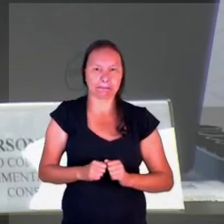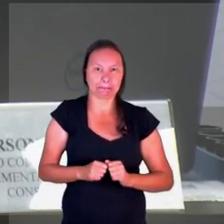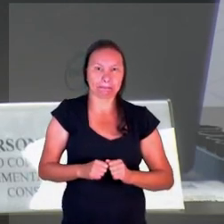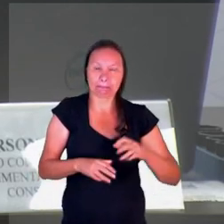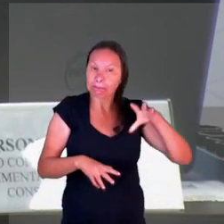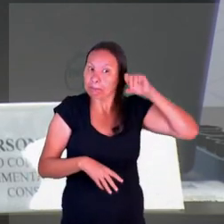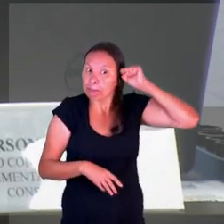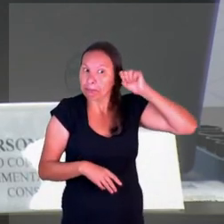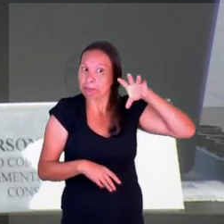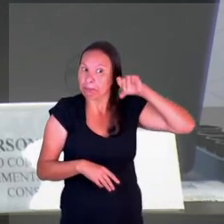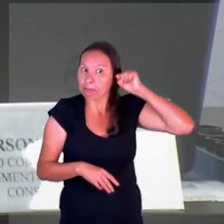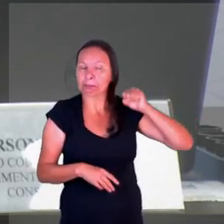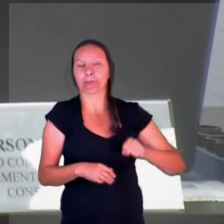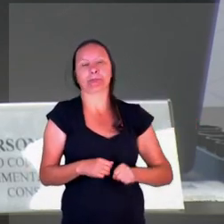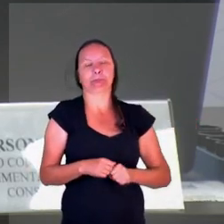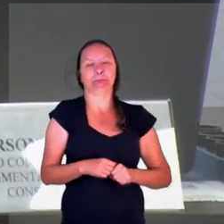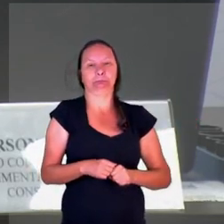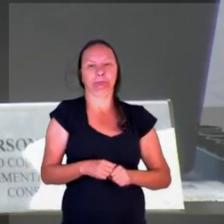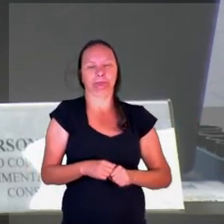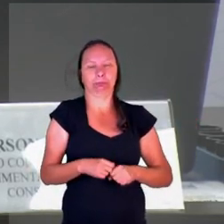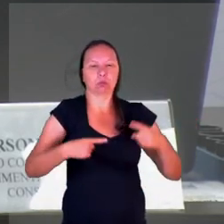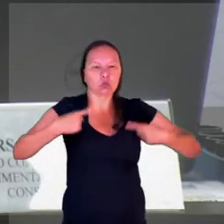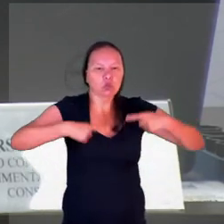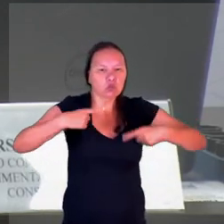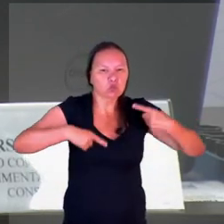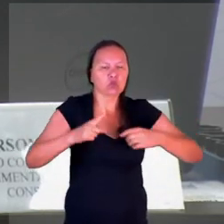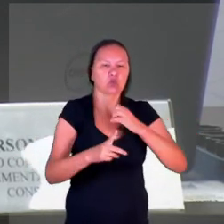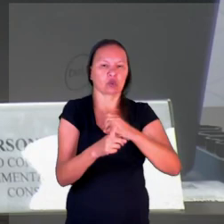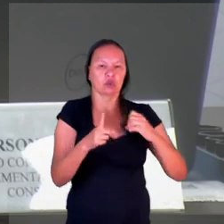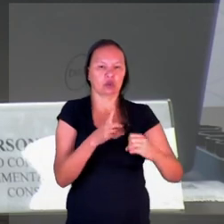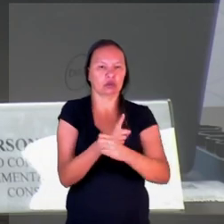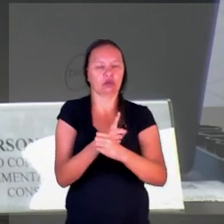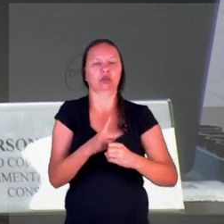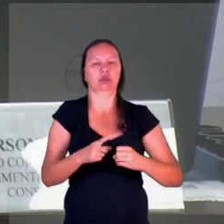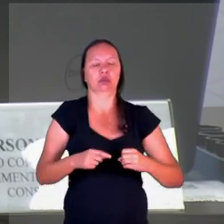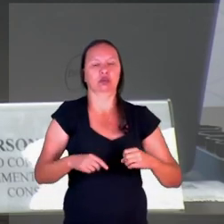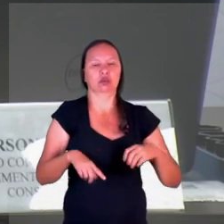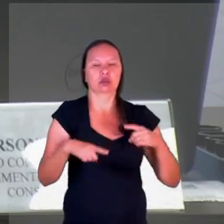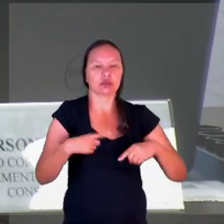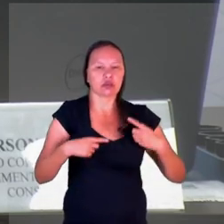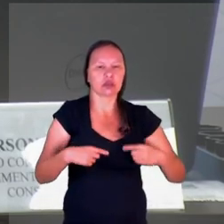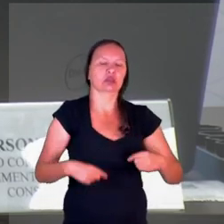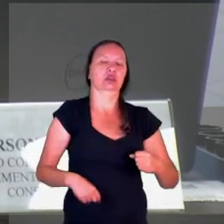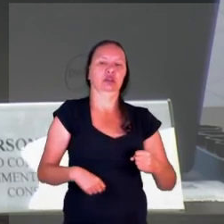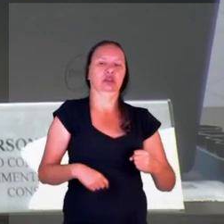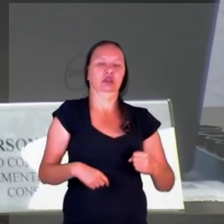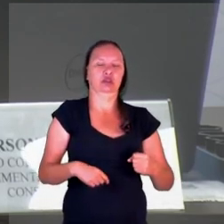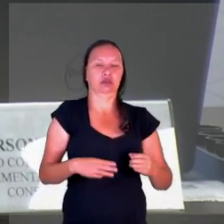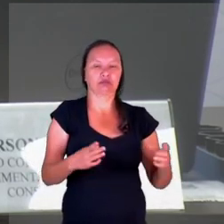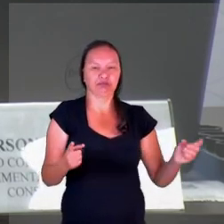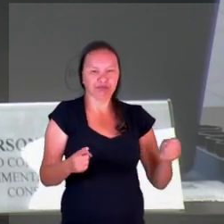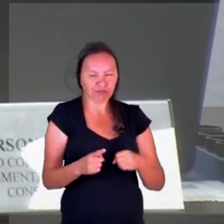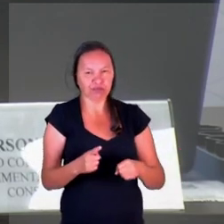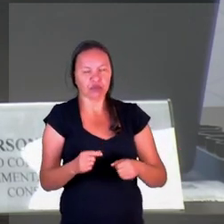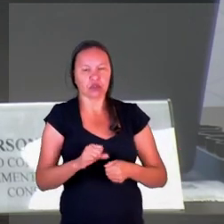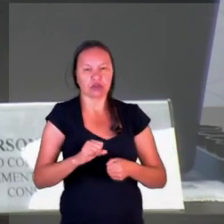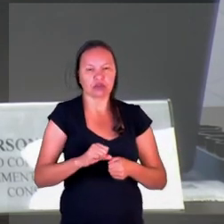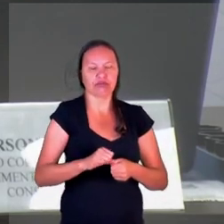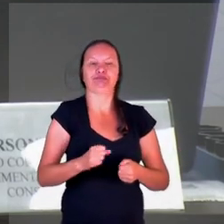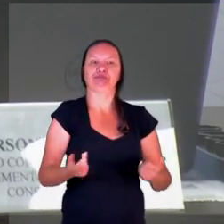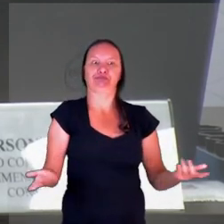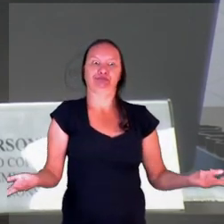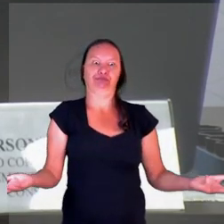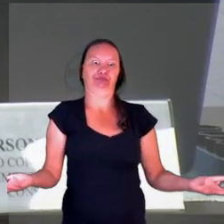escutas de debate com a sociedade fizemos conferências populares já que fomos impedidos de realizar que vamos realizar esse ano